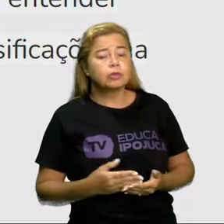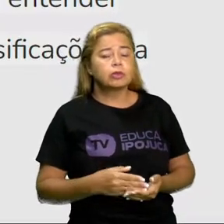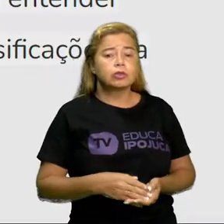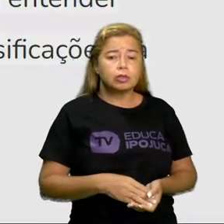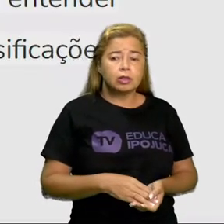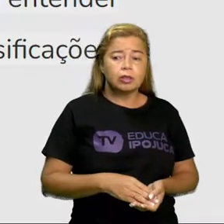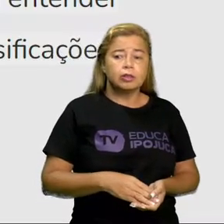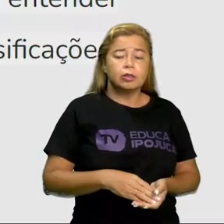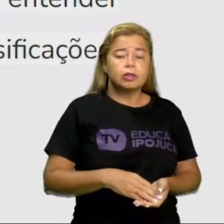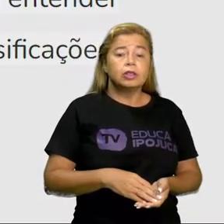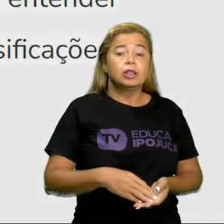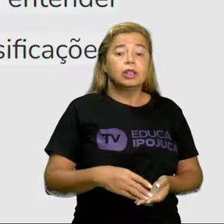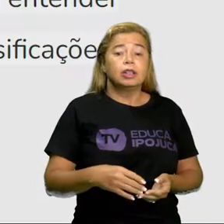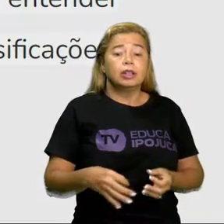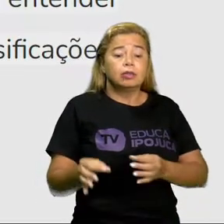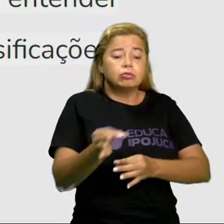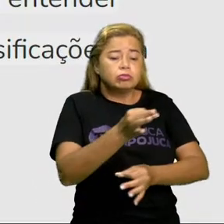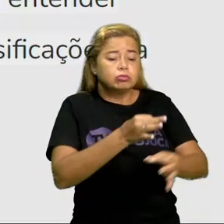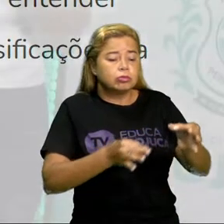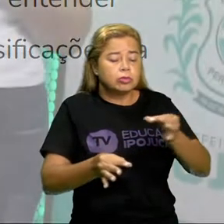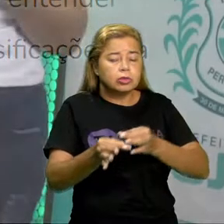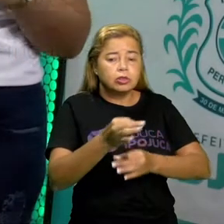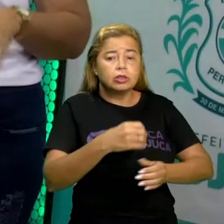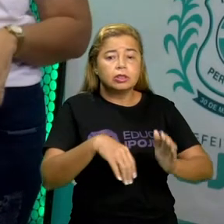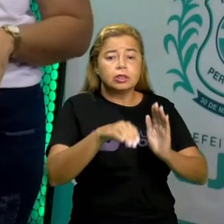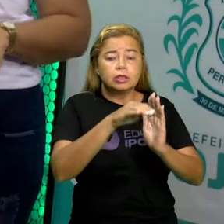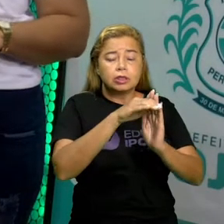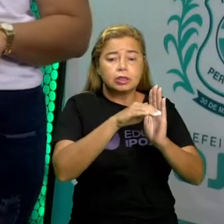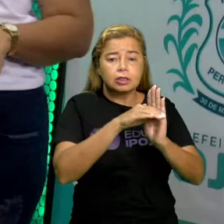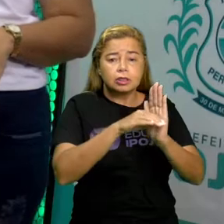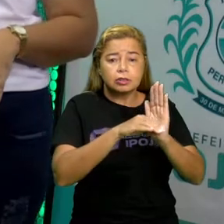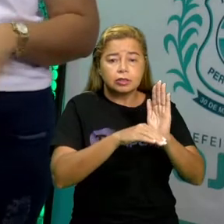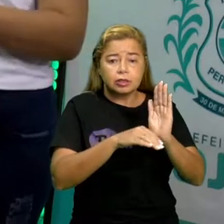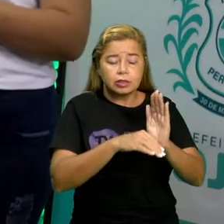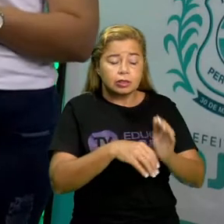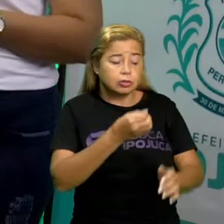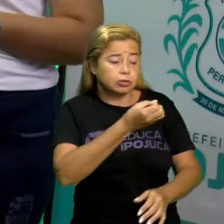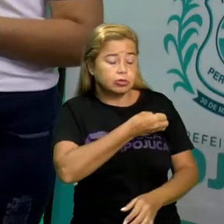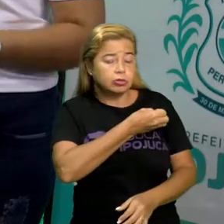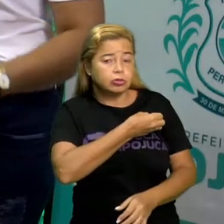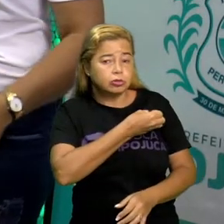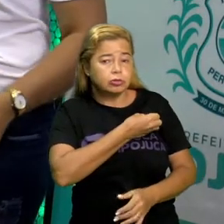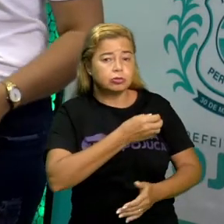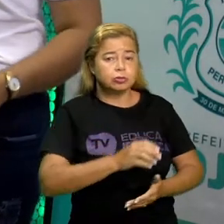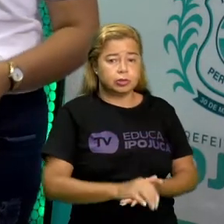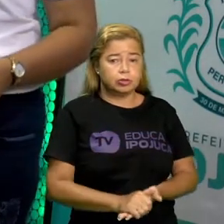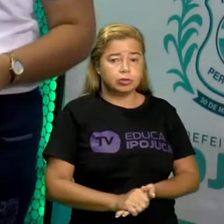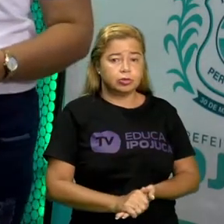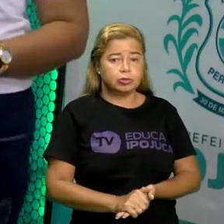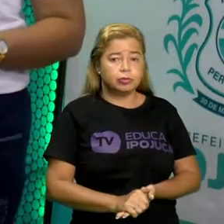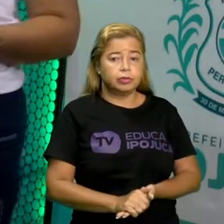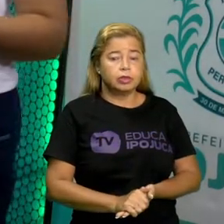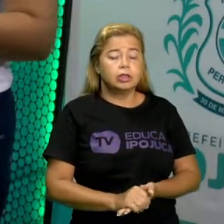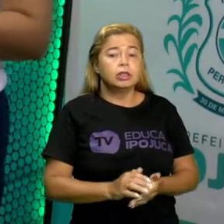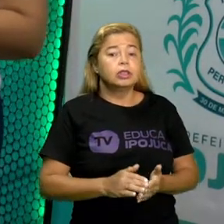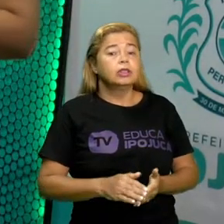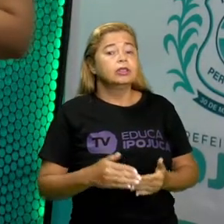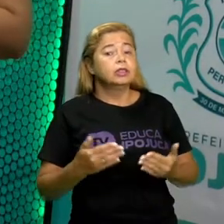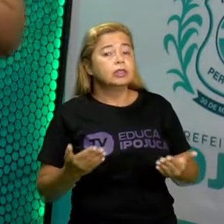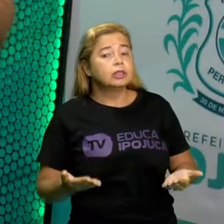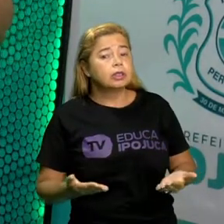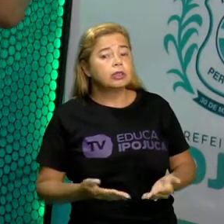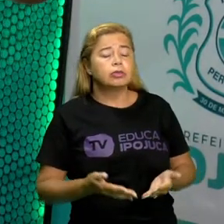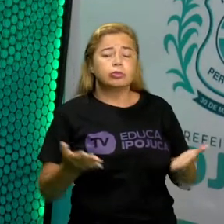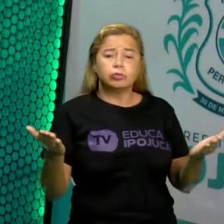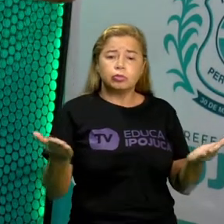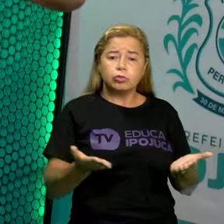que tia Márcia falou que a aula anterior era muito importante para a gente entender essa aula? Pois a gente entende as aulas de hoje. Se